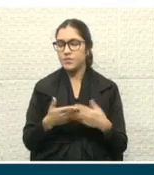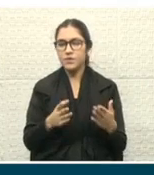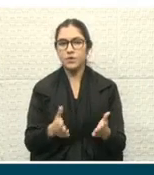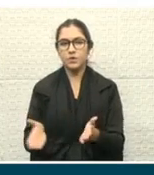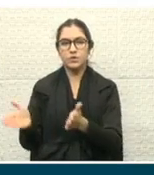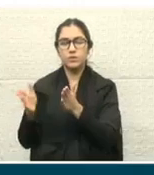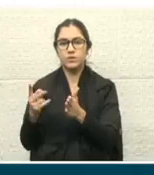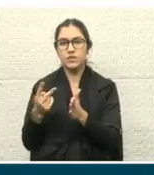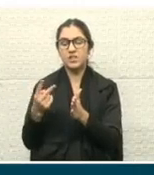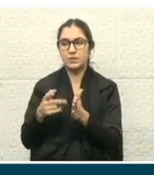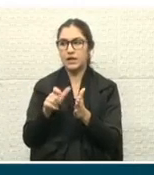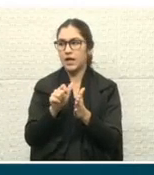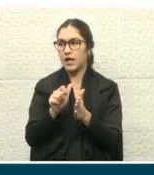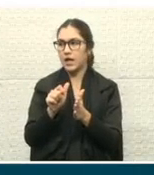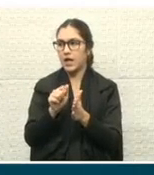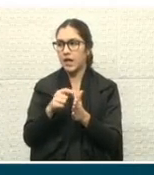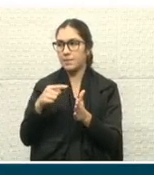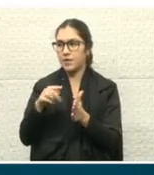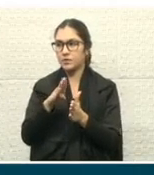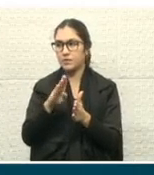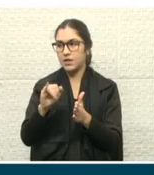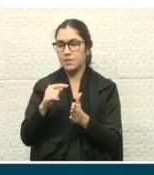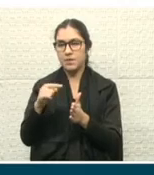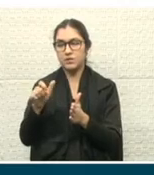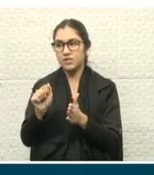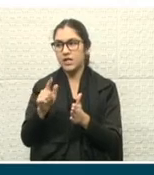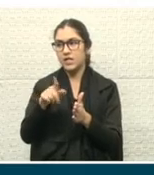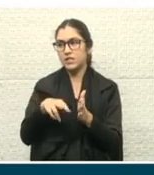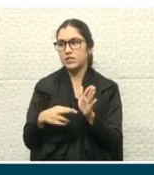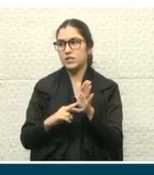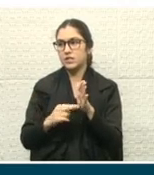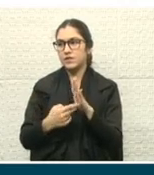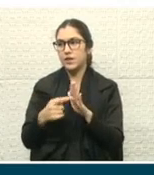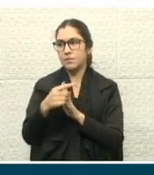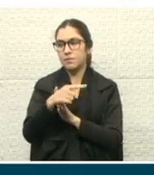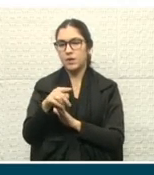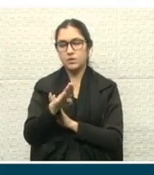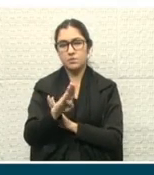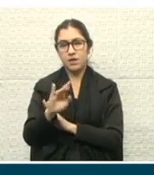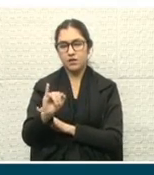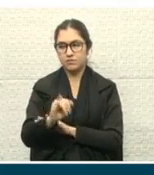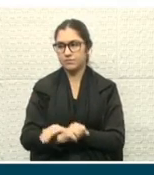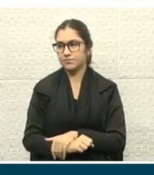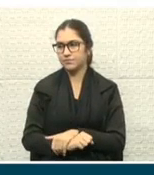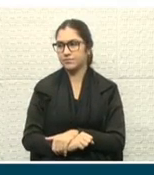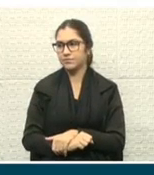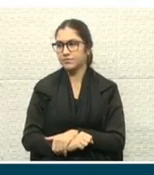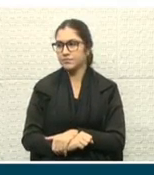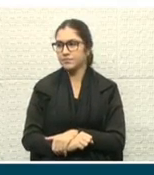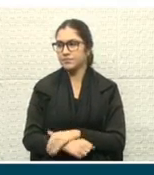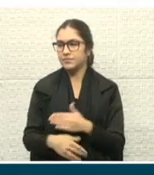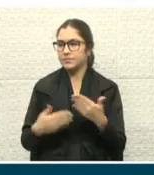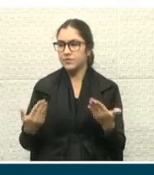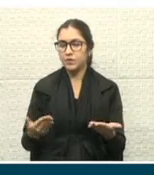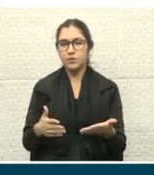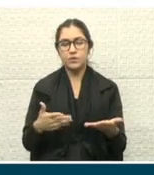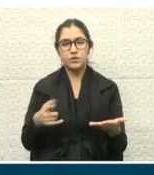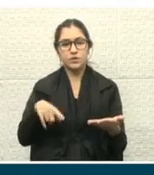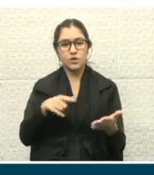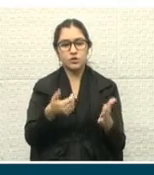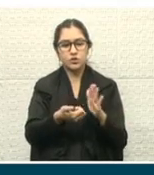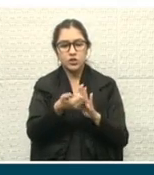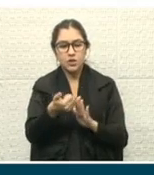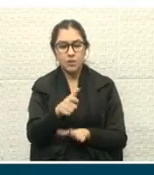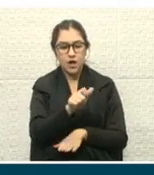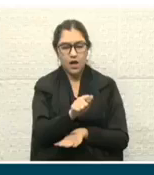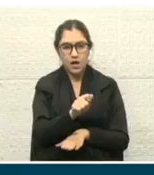segundo membro, A menos BI menos A resulta em menos BI. Então, quando nós subtraímos